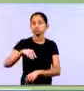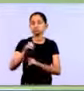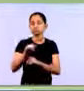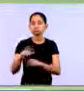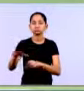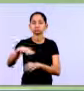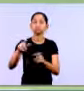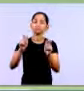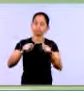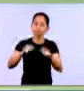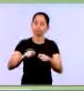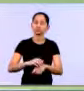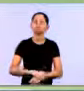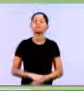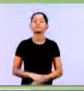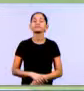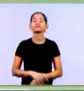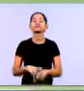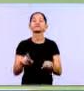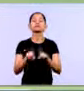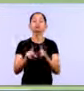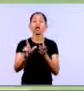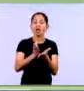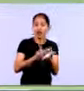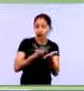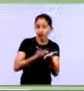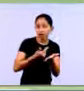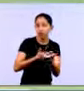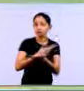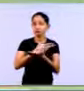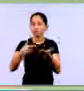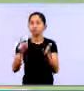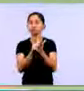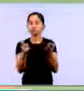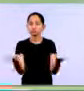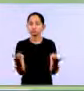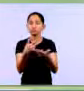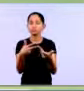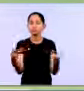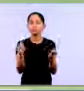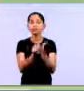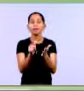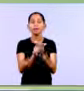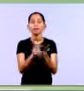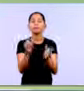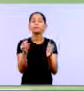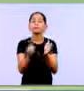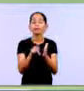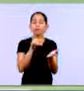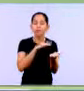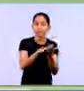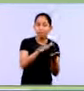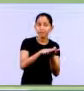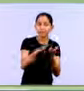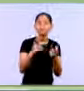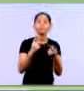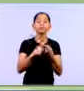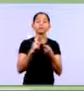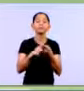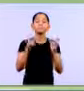fins; de livros, jornais e periódicos e papel destinado a impressão, para garantir a liberdade